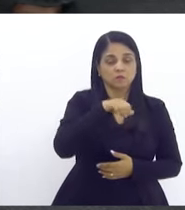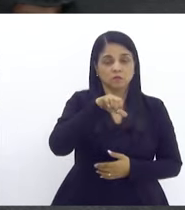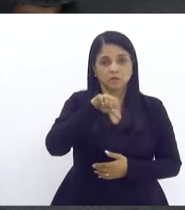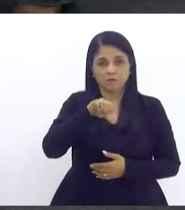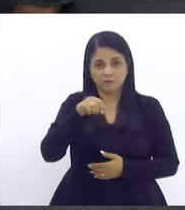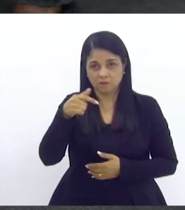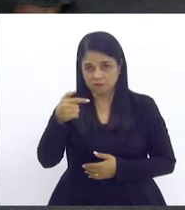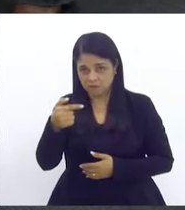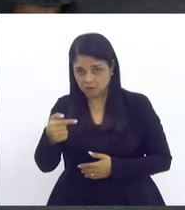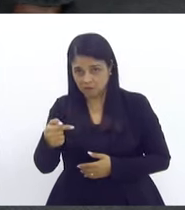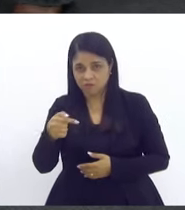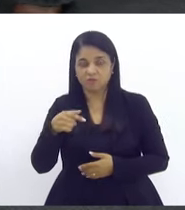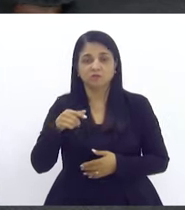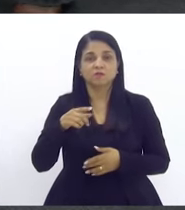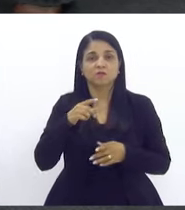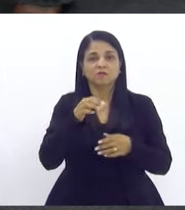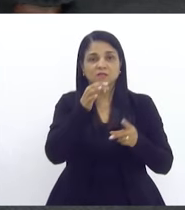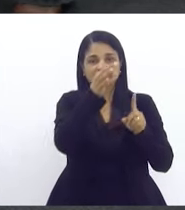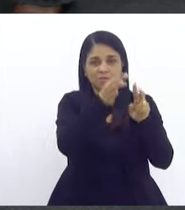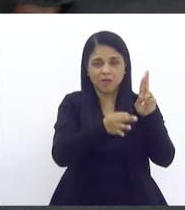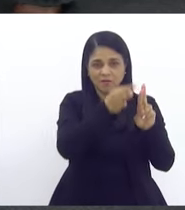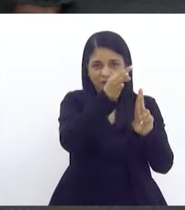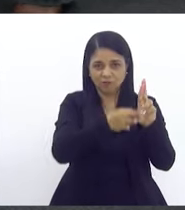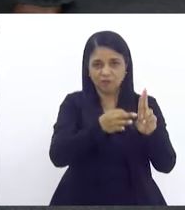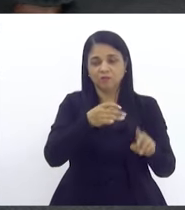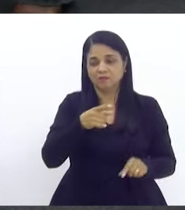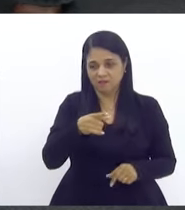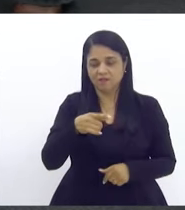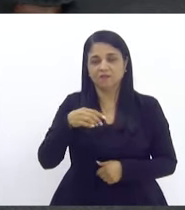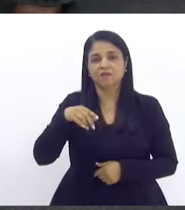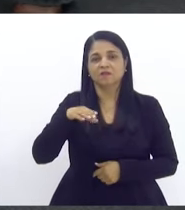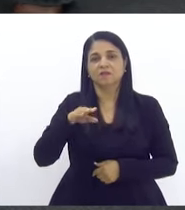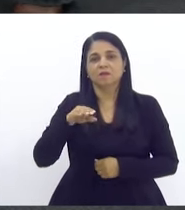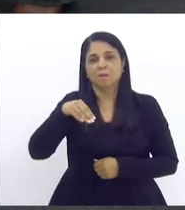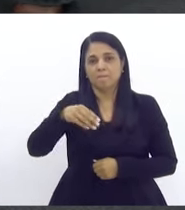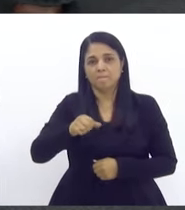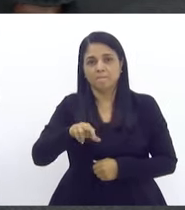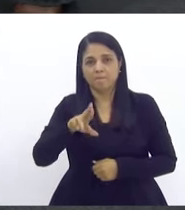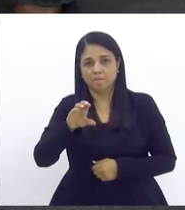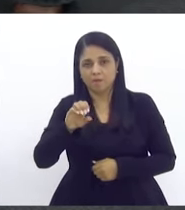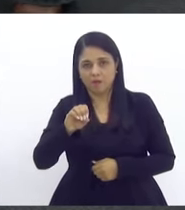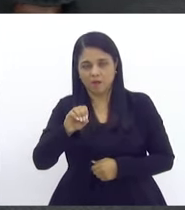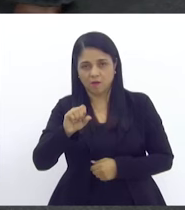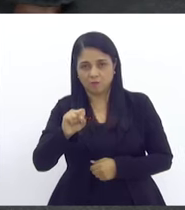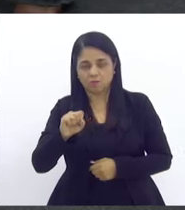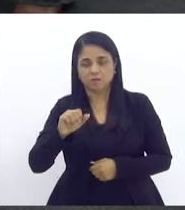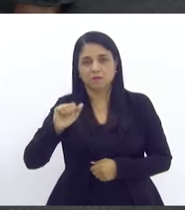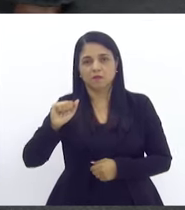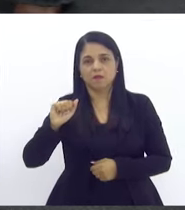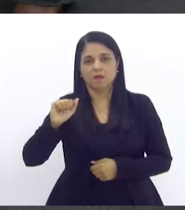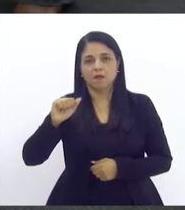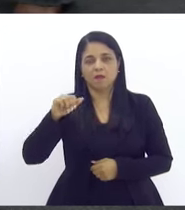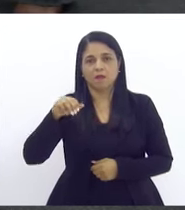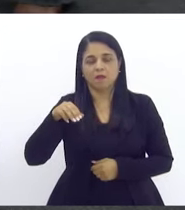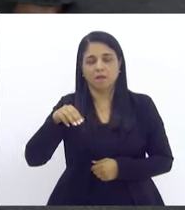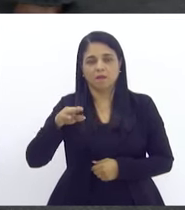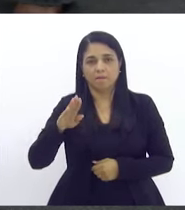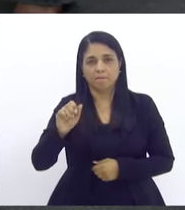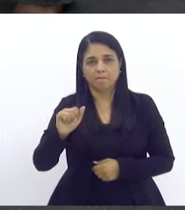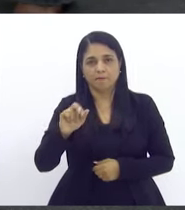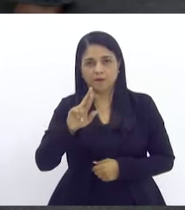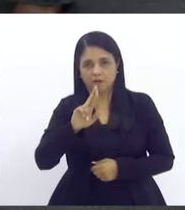do desembargador Marcos Abraão, que é o 202, eu sou autor da medalha, e também